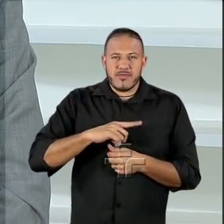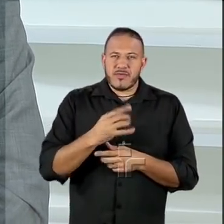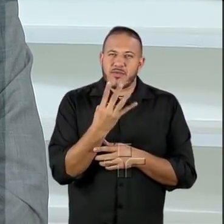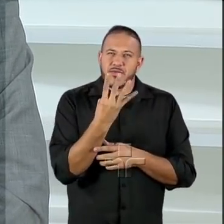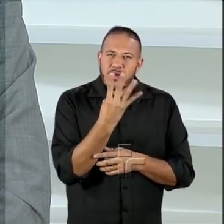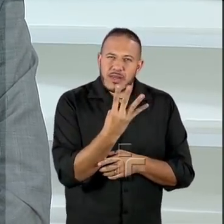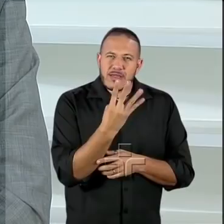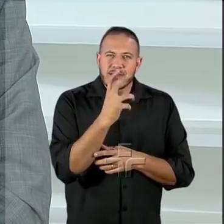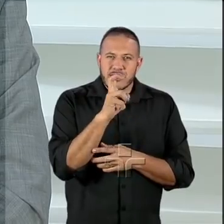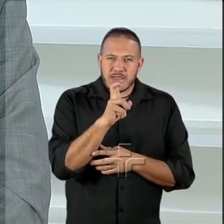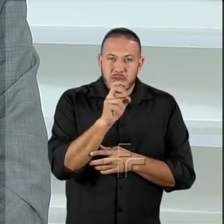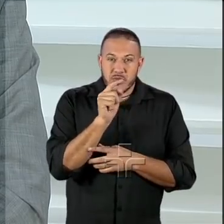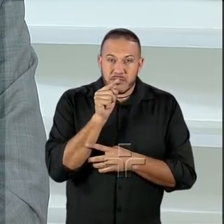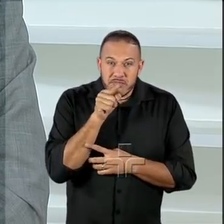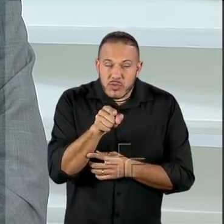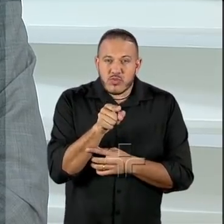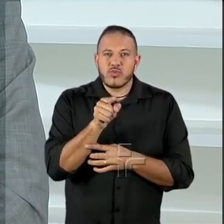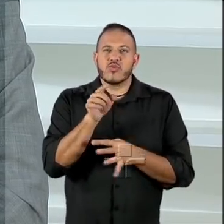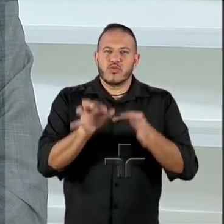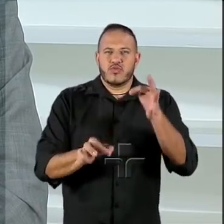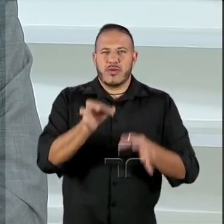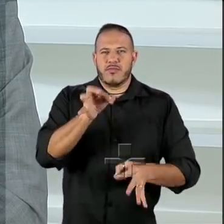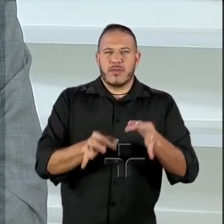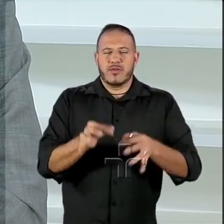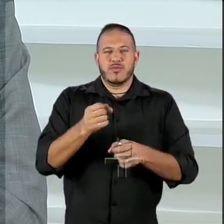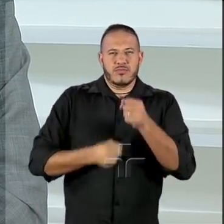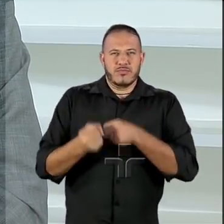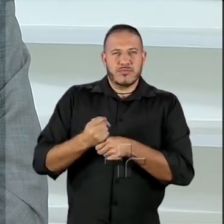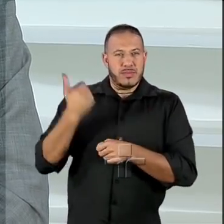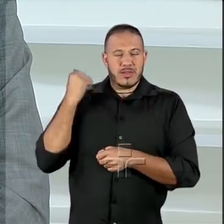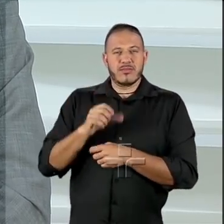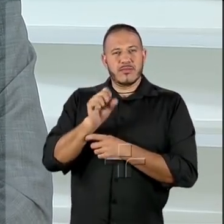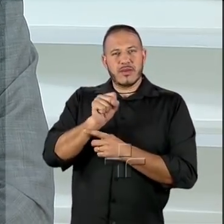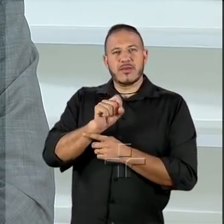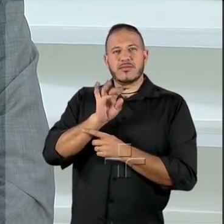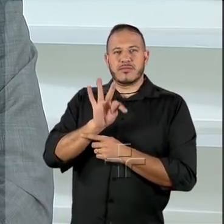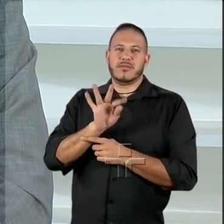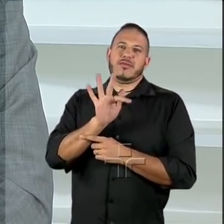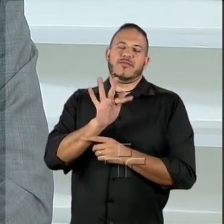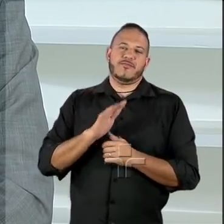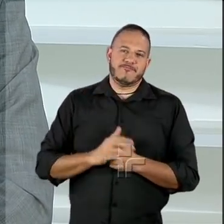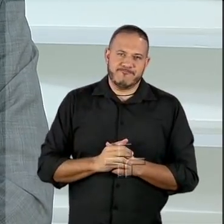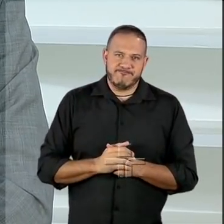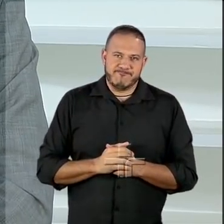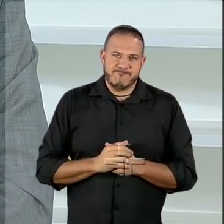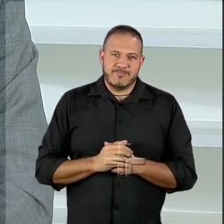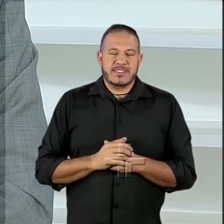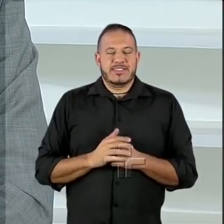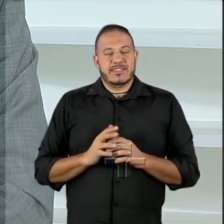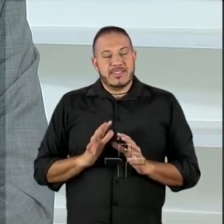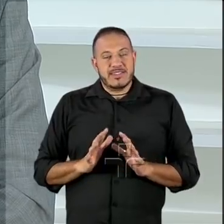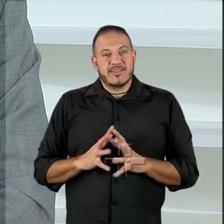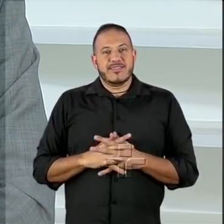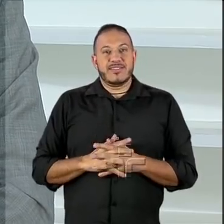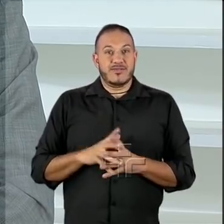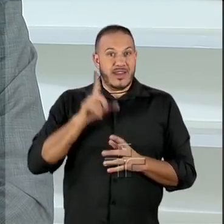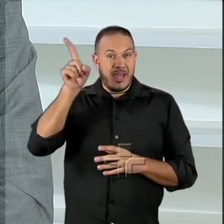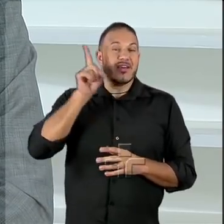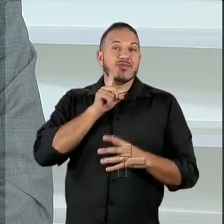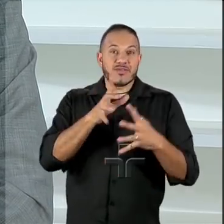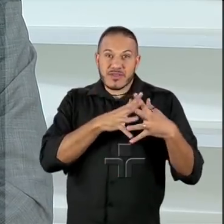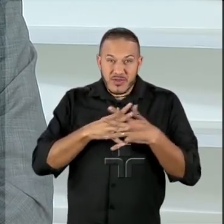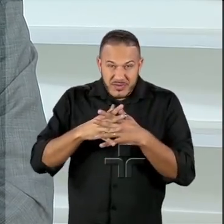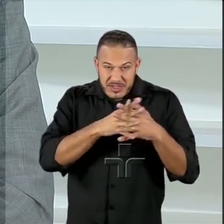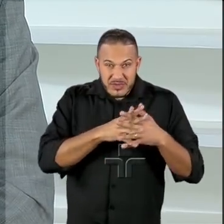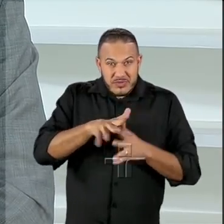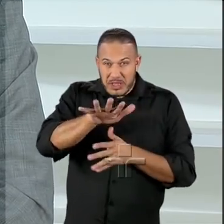45 mil julgamentos no ano passado do Supremo Tribunal Federal. Então, nos Estados Unidos, a média que